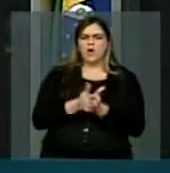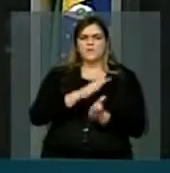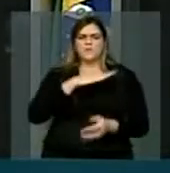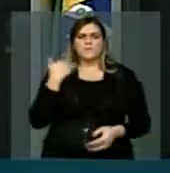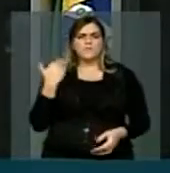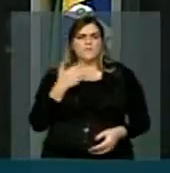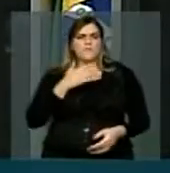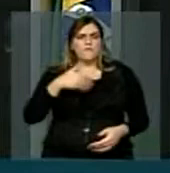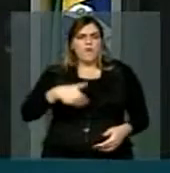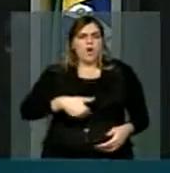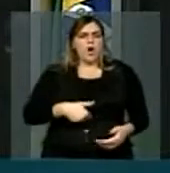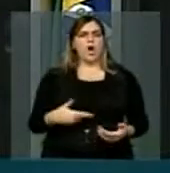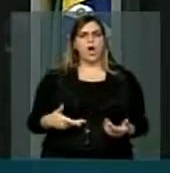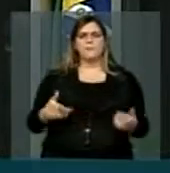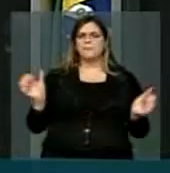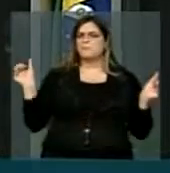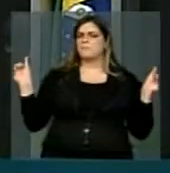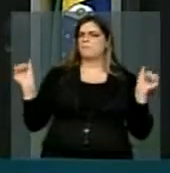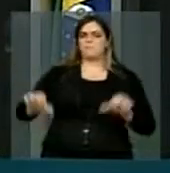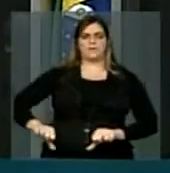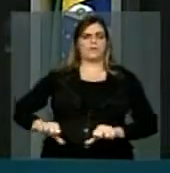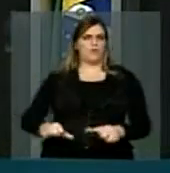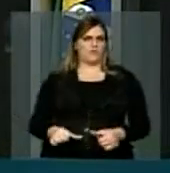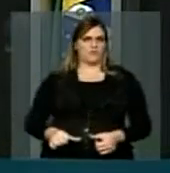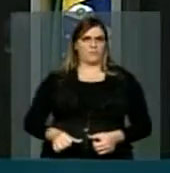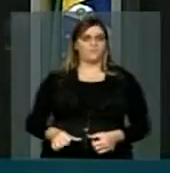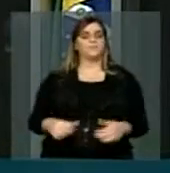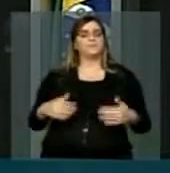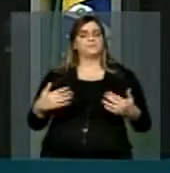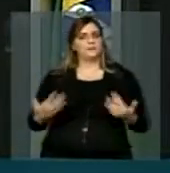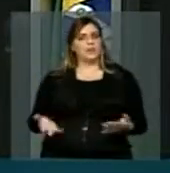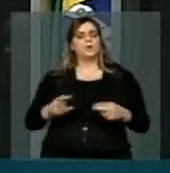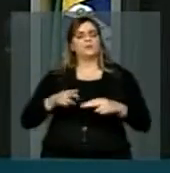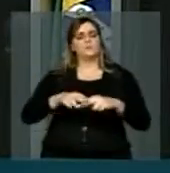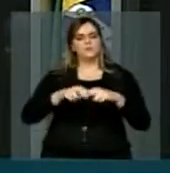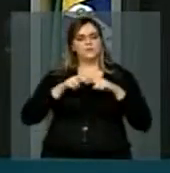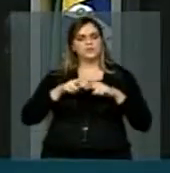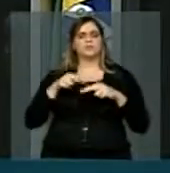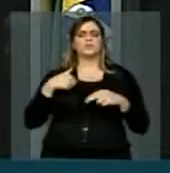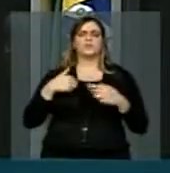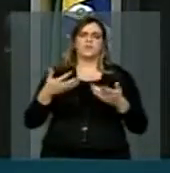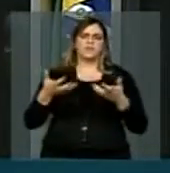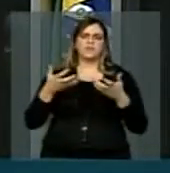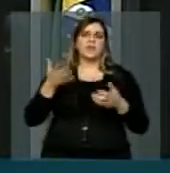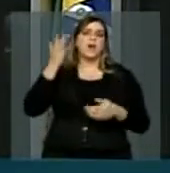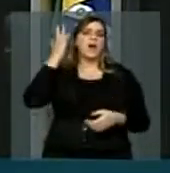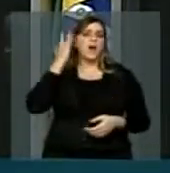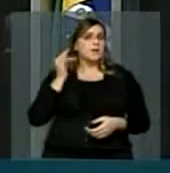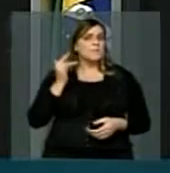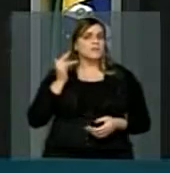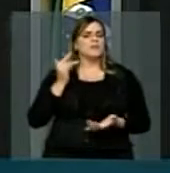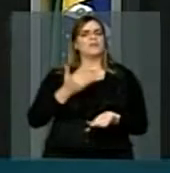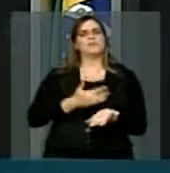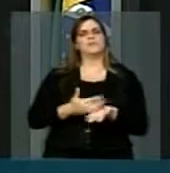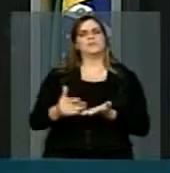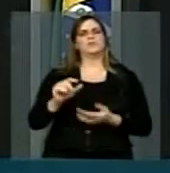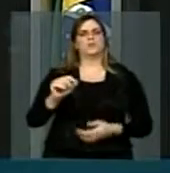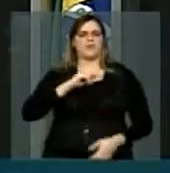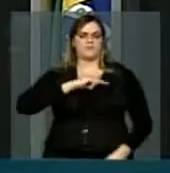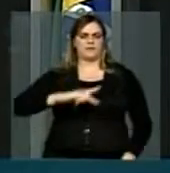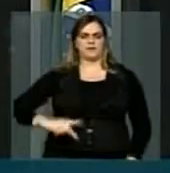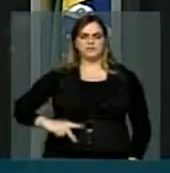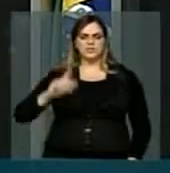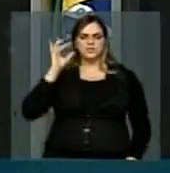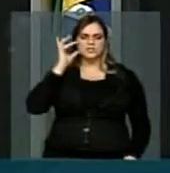o cenário é desolador. Por isso eu gostaria que a partir de amanhã a presidente